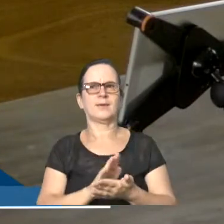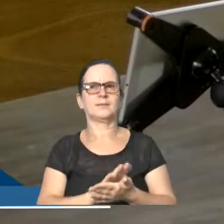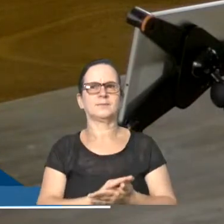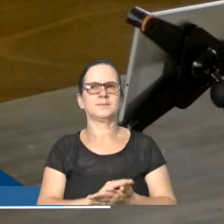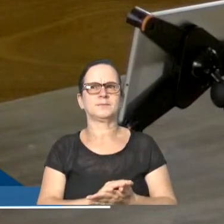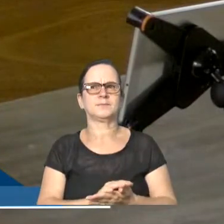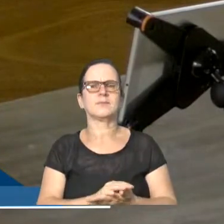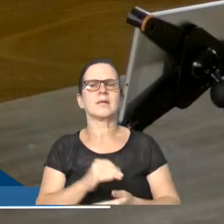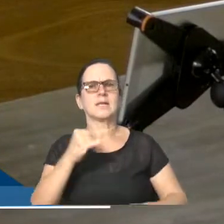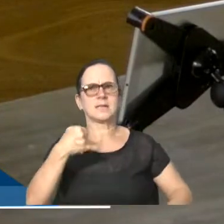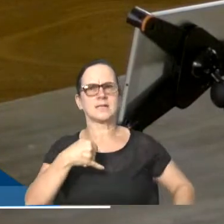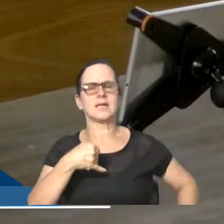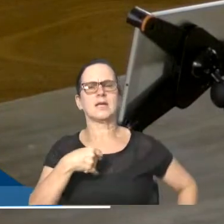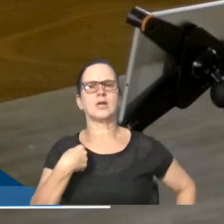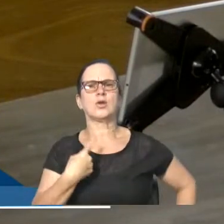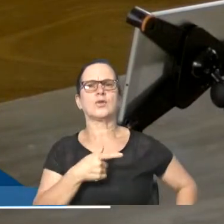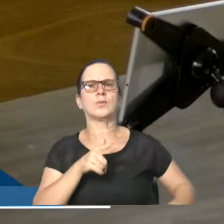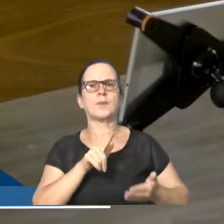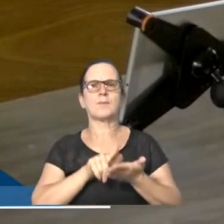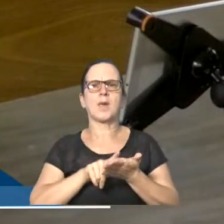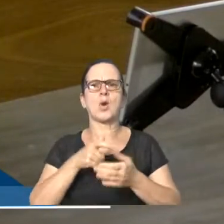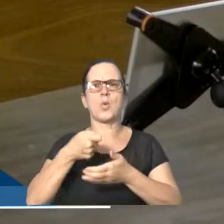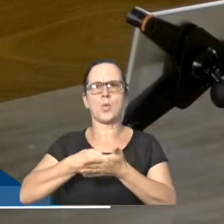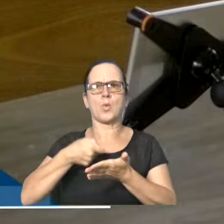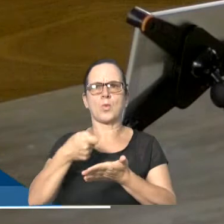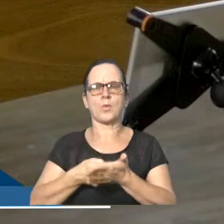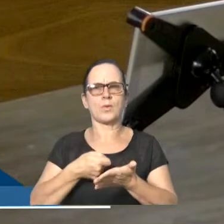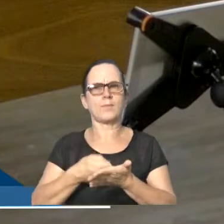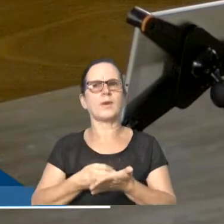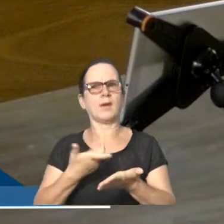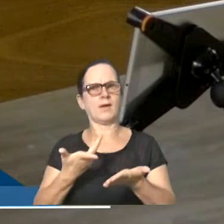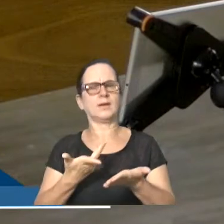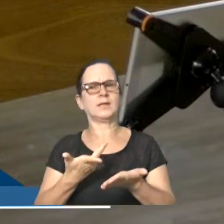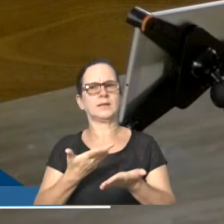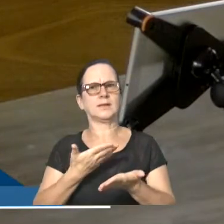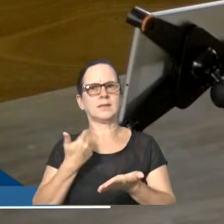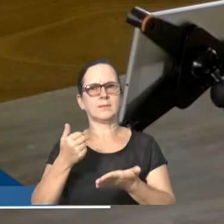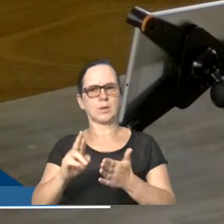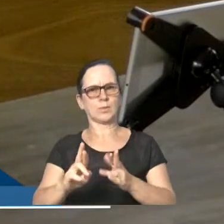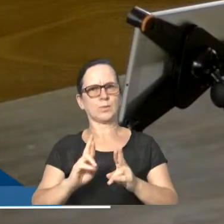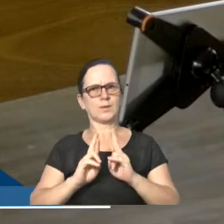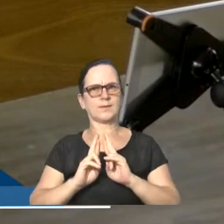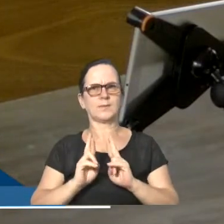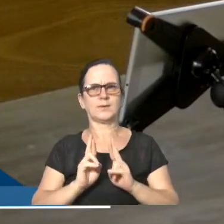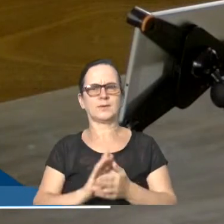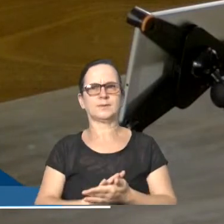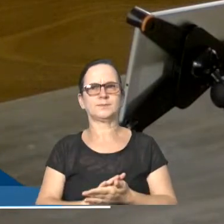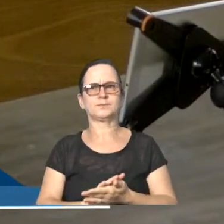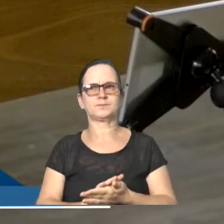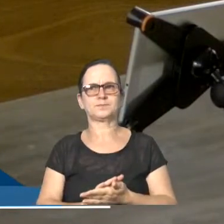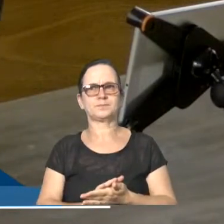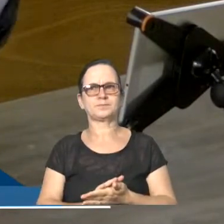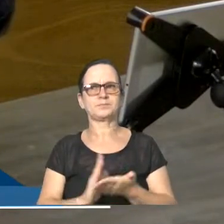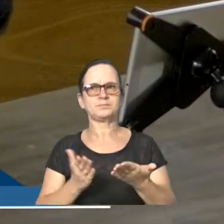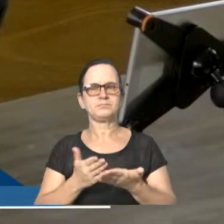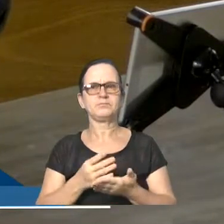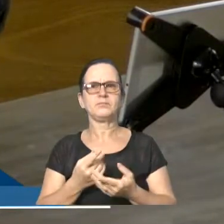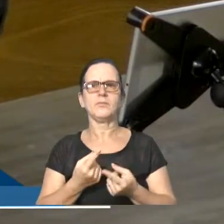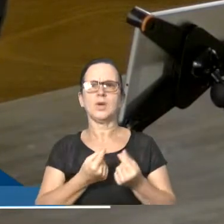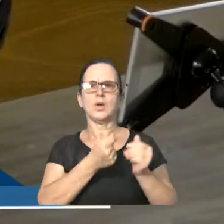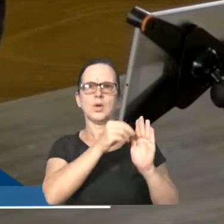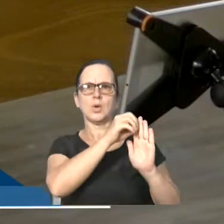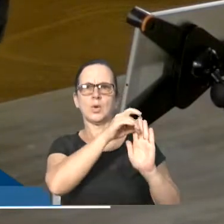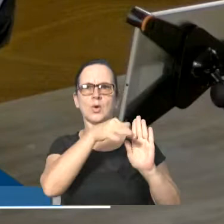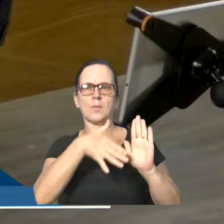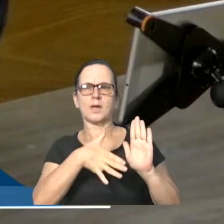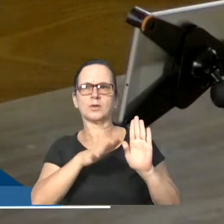aqui, a gente sim tem que fazer o nosso papel, fiscalizar, cobrar providências para trazer sempre as respostas. Agora, atualmente, o meu recurso foi destinado para o